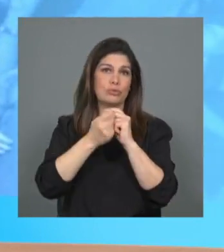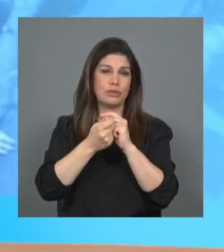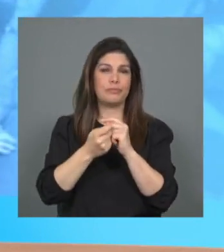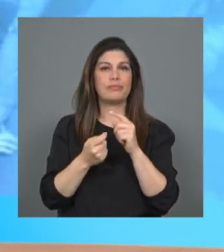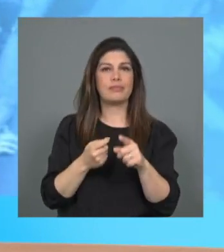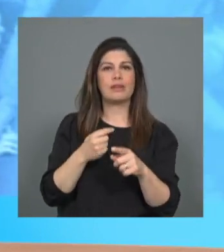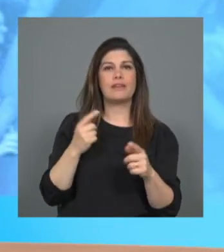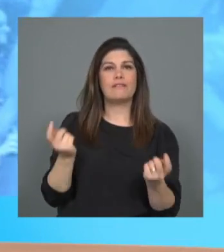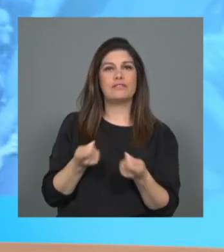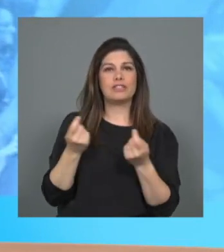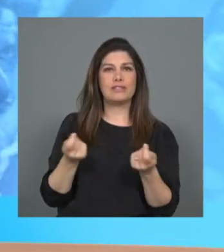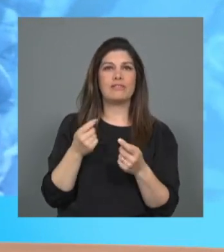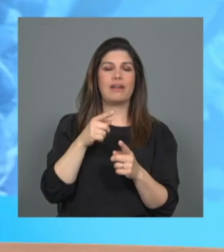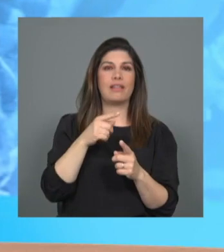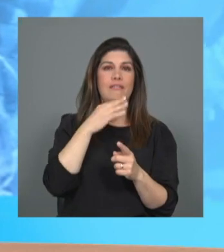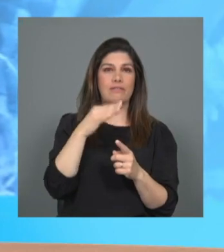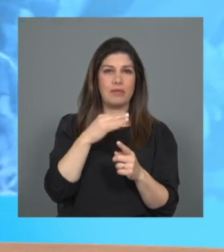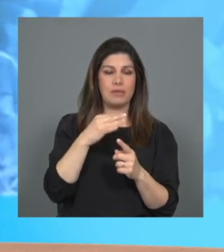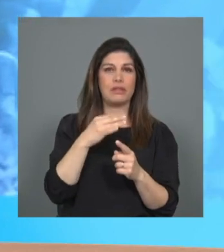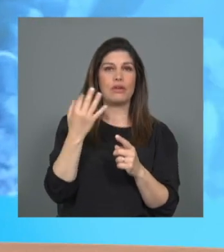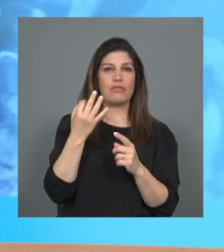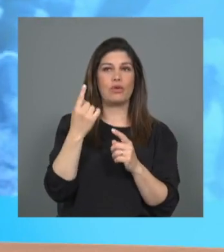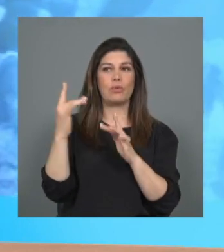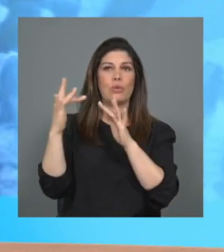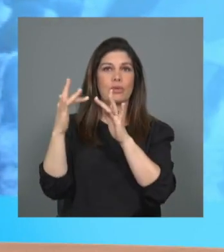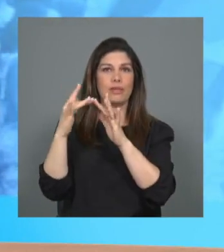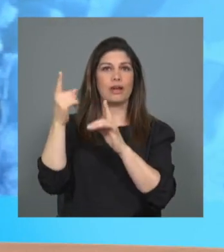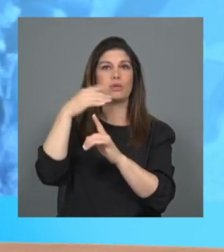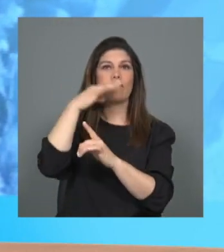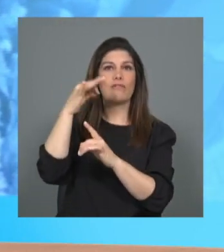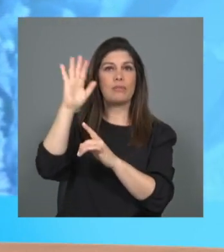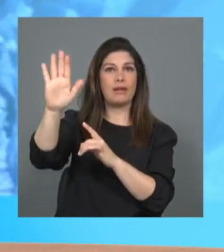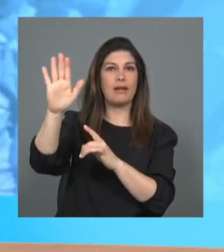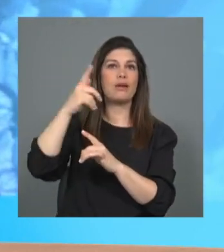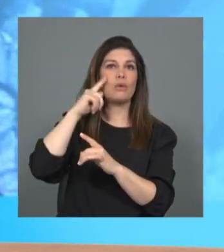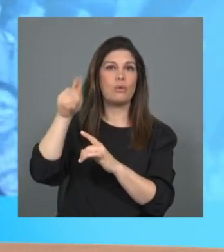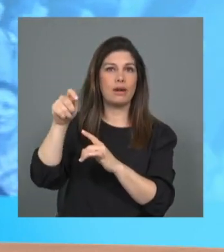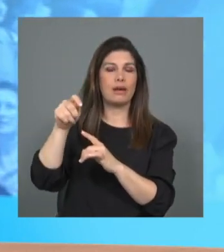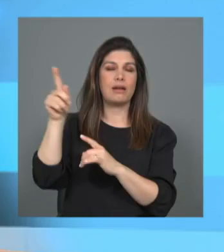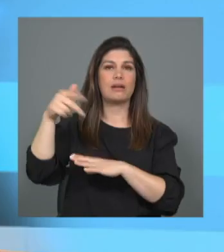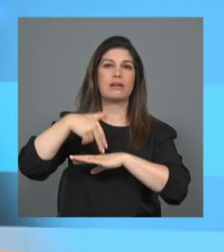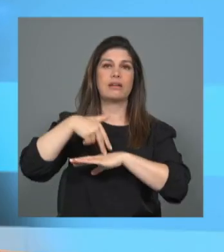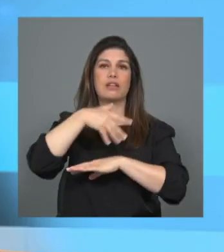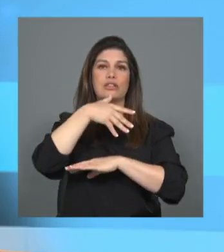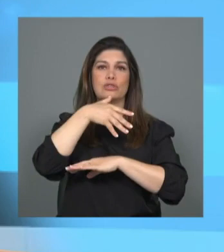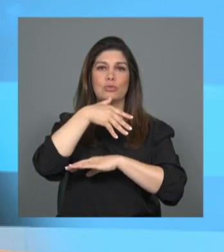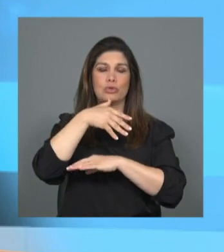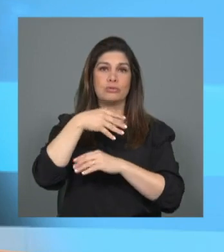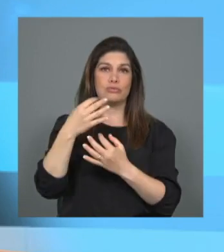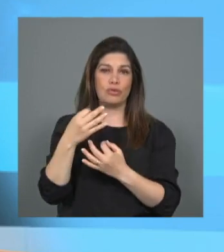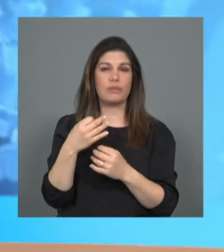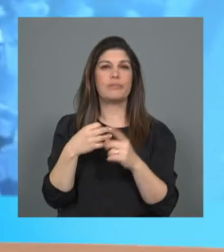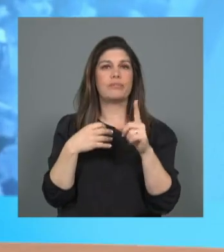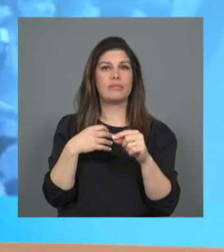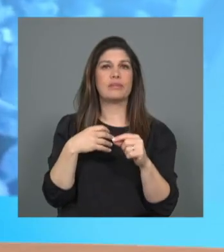uma ligação com uma família ucraniana que estava na Ucrânia e que deu o seu testemunho, mas mais nada do que isto. Efetivamente houve uma